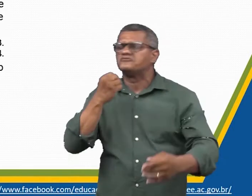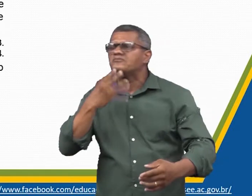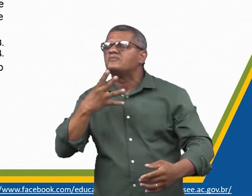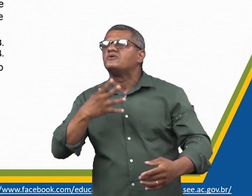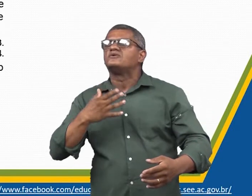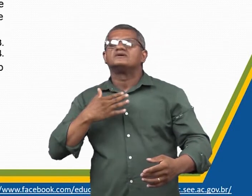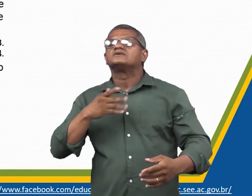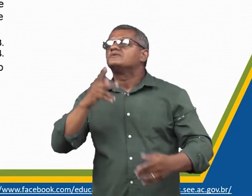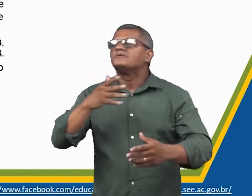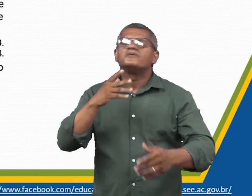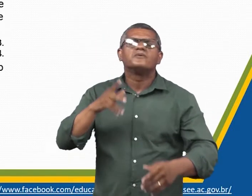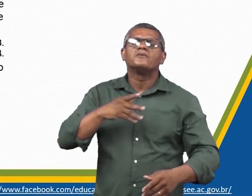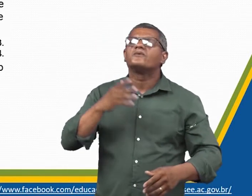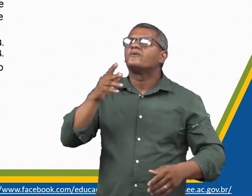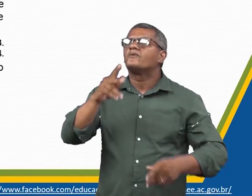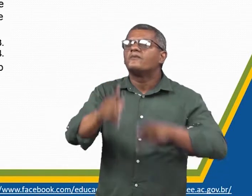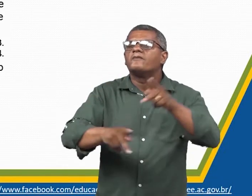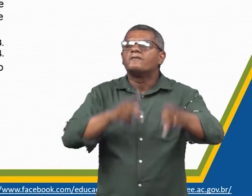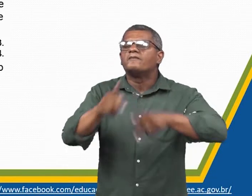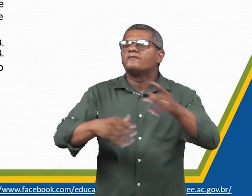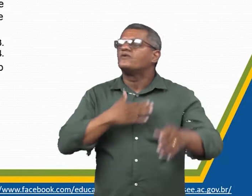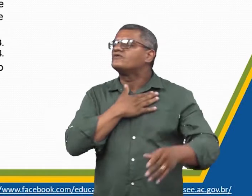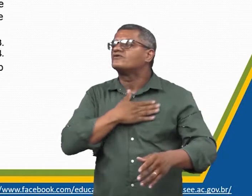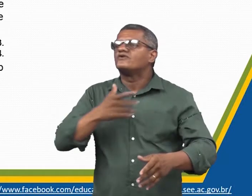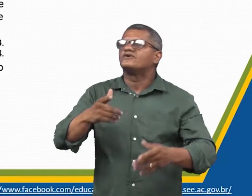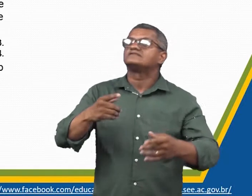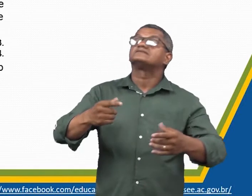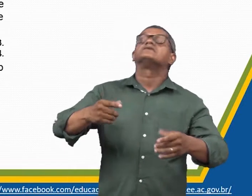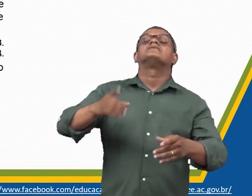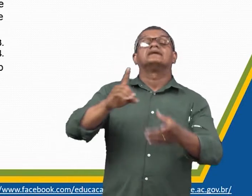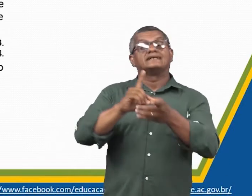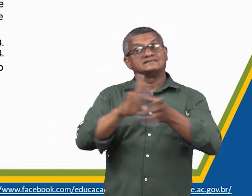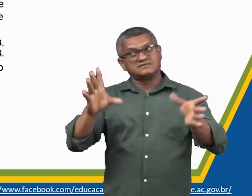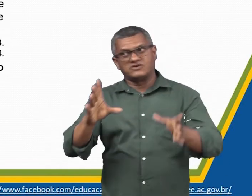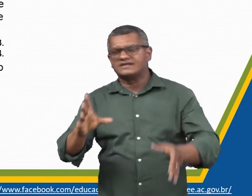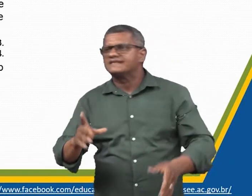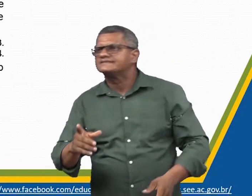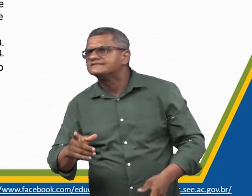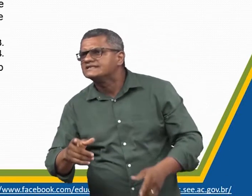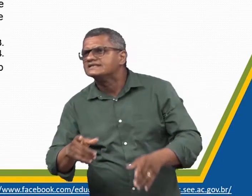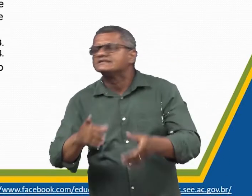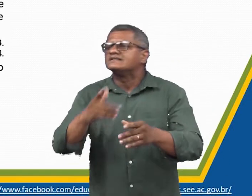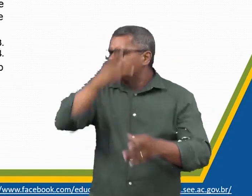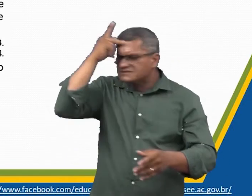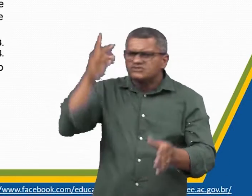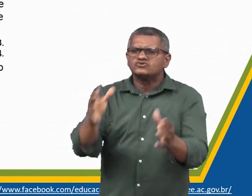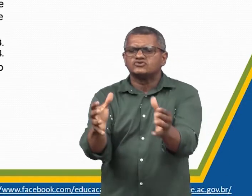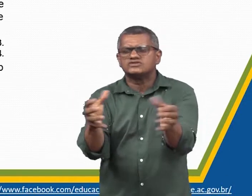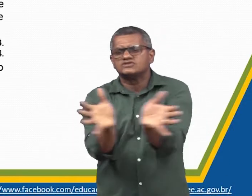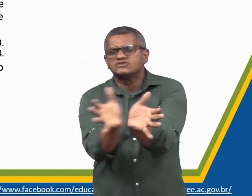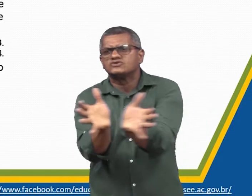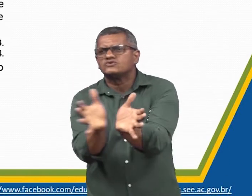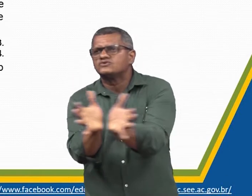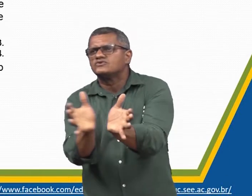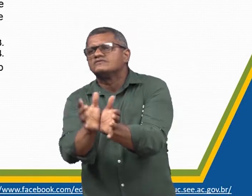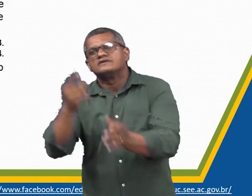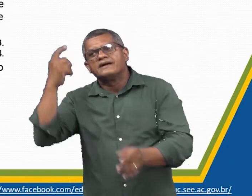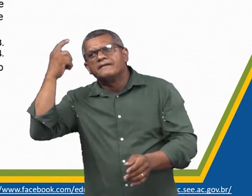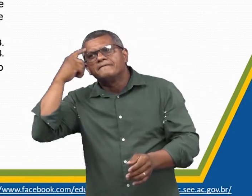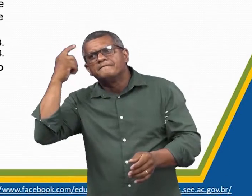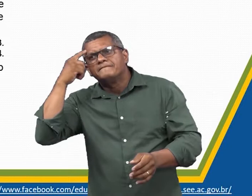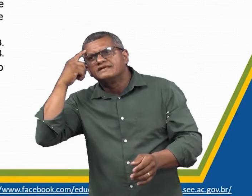que seja satisfatório para todos. A democracia ativista desconfia das exortações